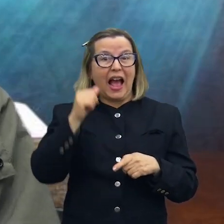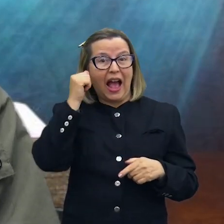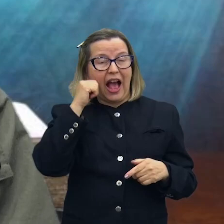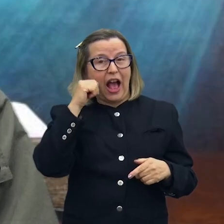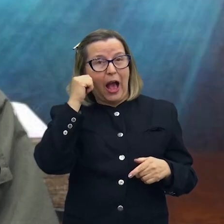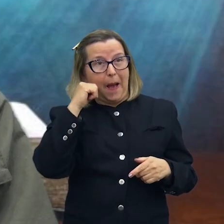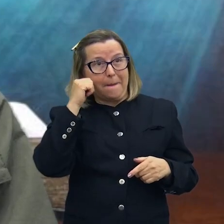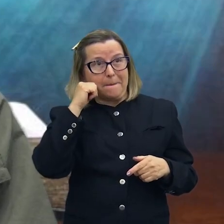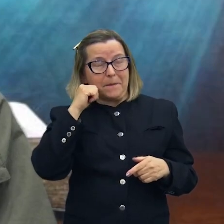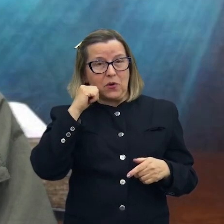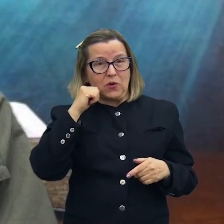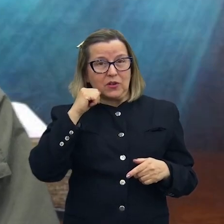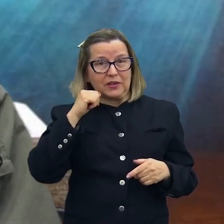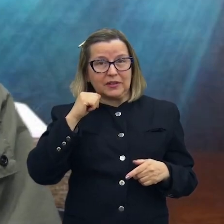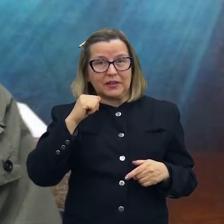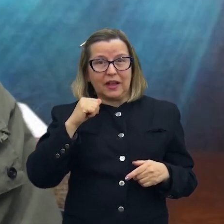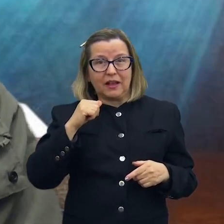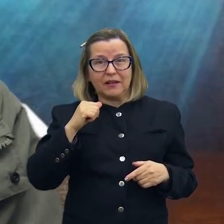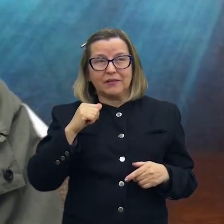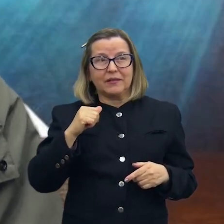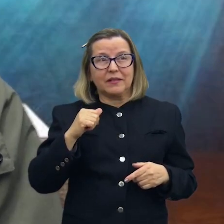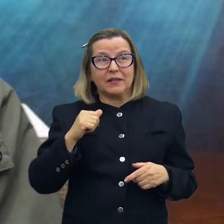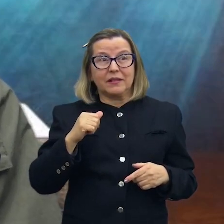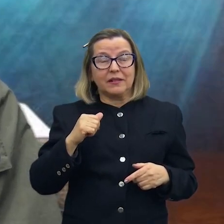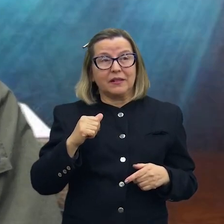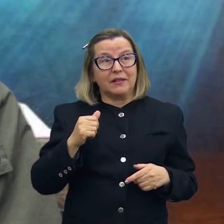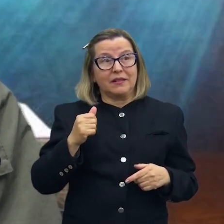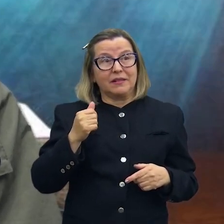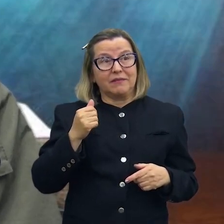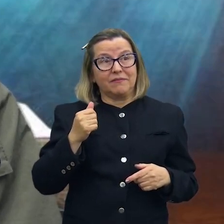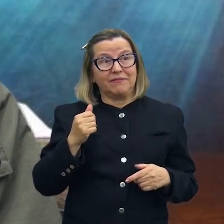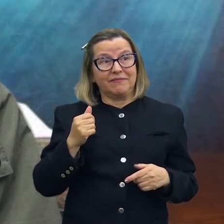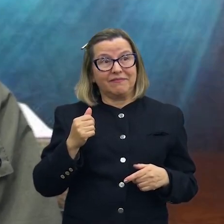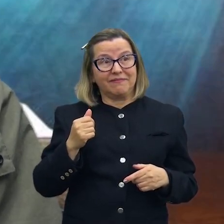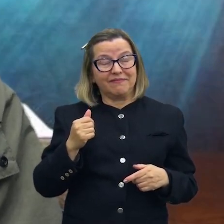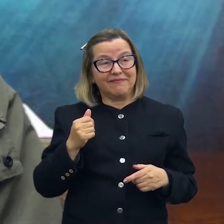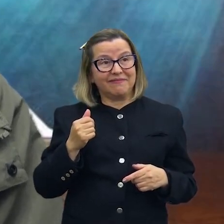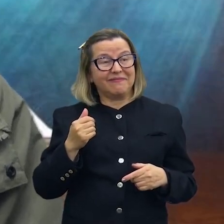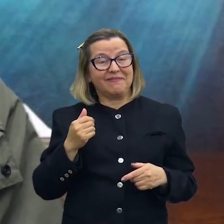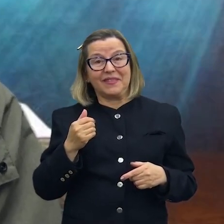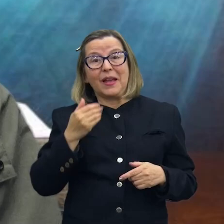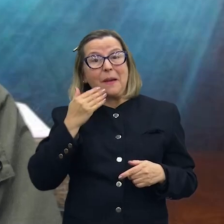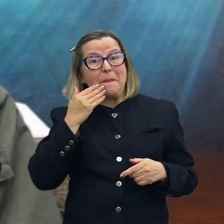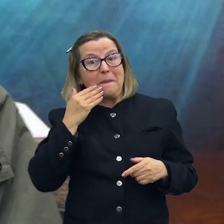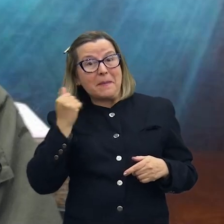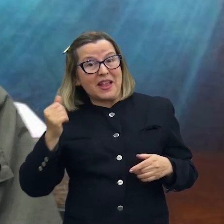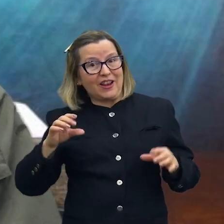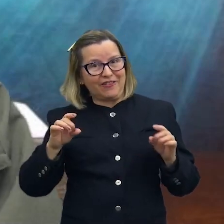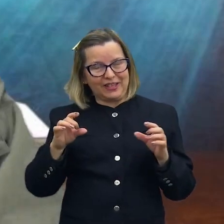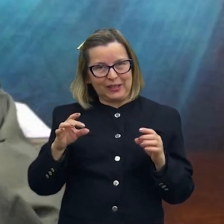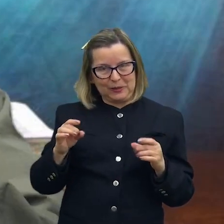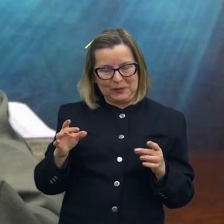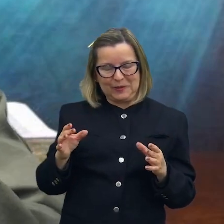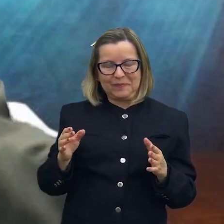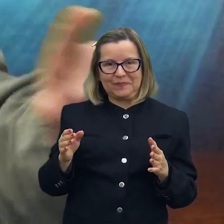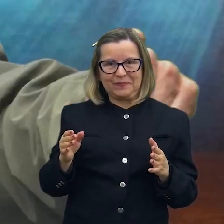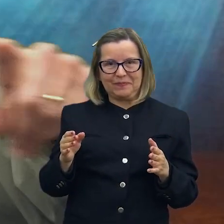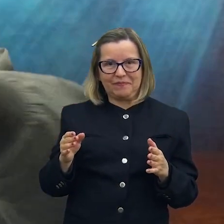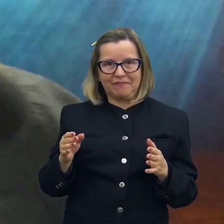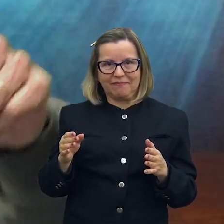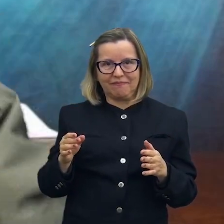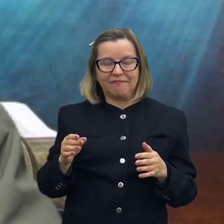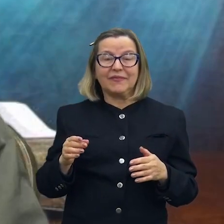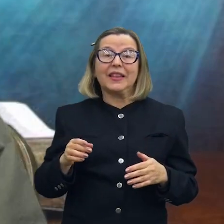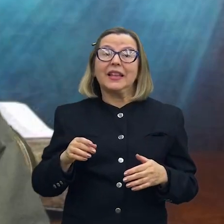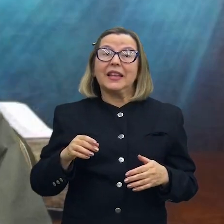Todos que ficam no lugar dela não fazem o trabalho que ela faz. E eu quero dizer uma coisa para você também. Na sua